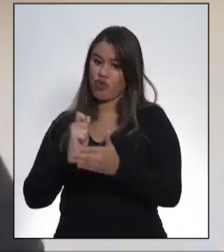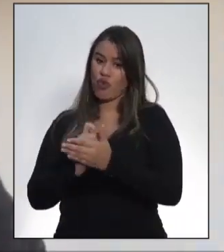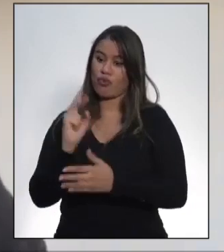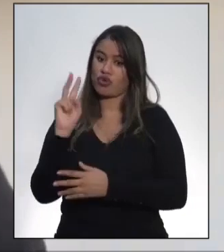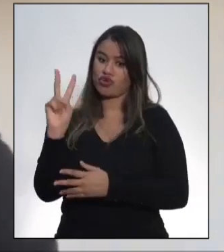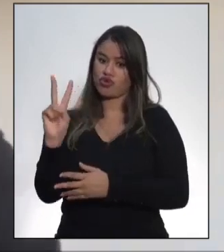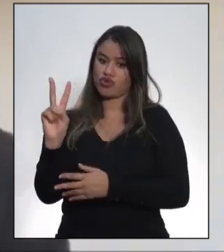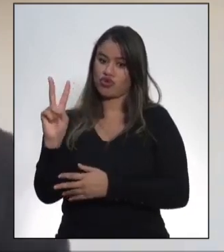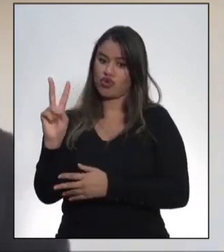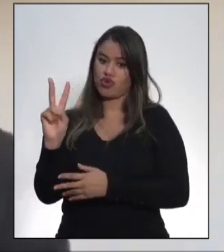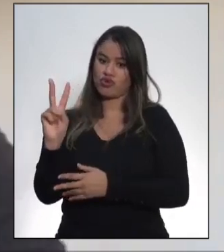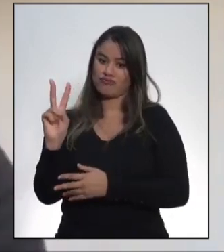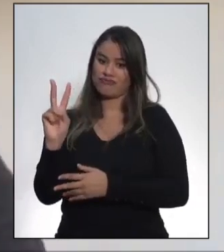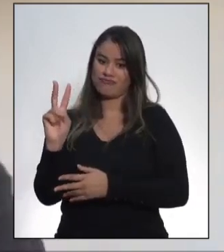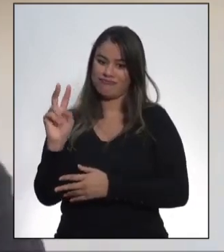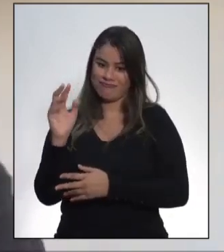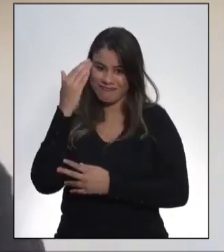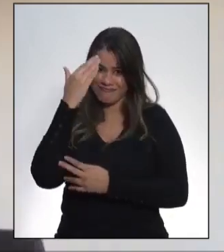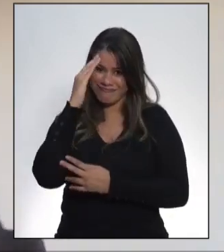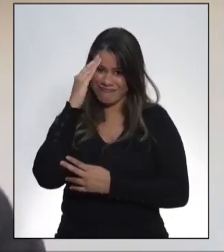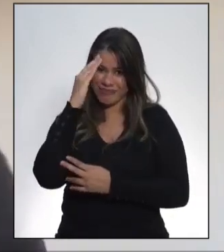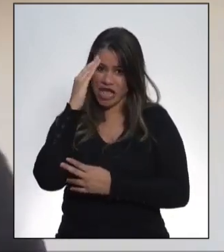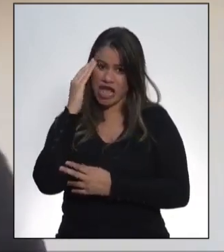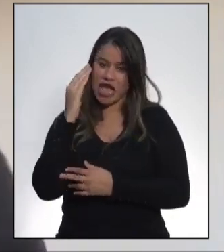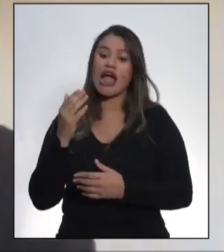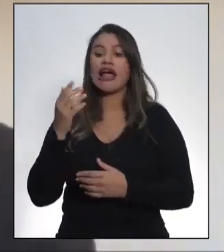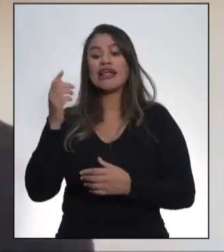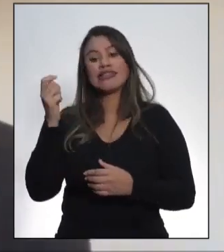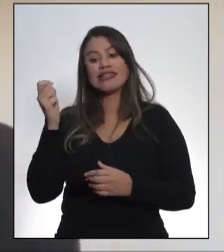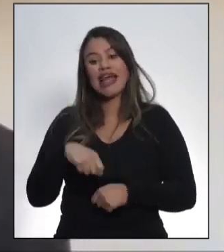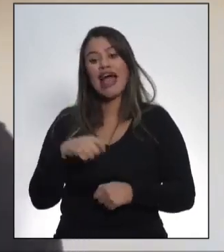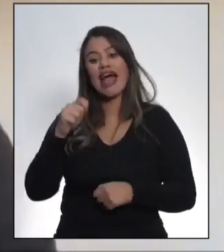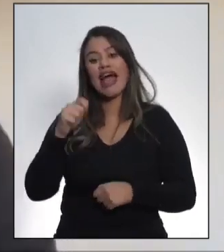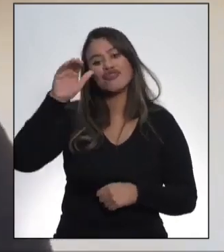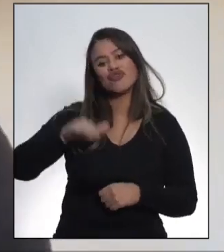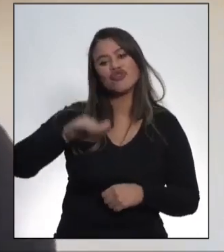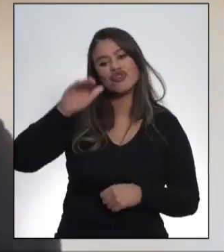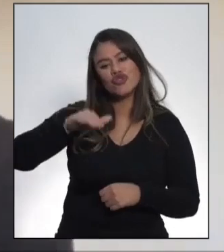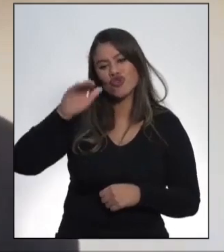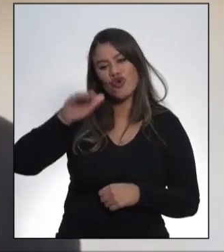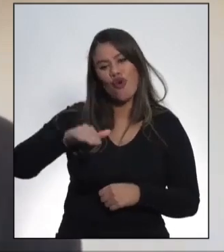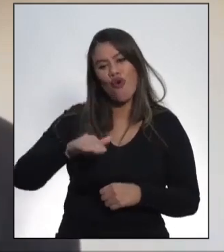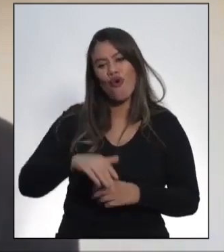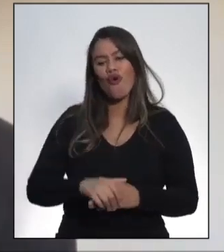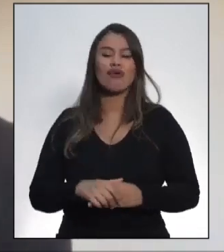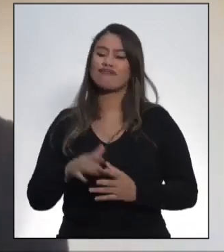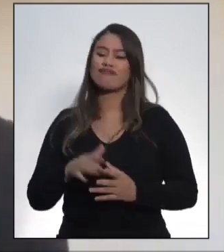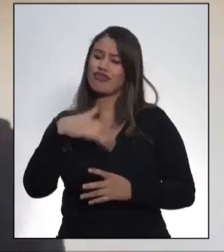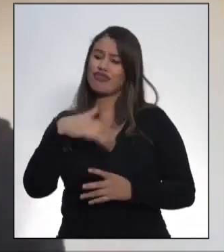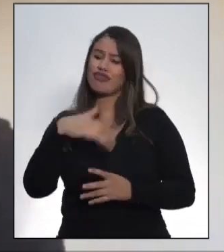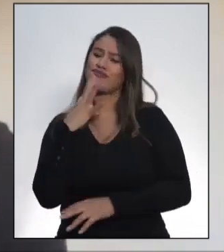compre agora e tenha 30% de desconto. É uma promoção que todo mundo conhece.